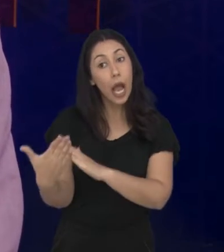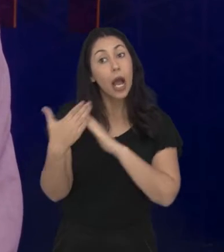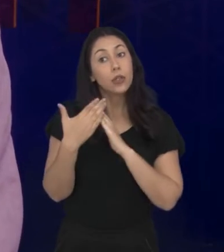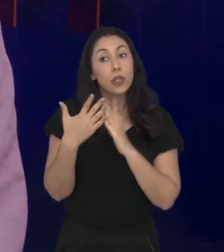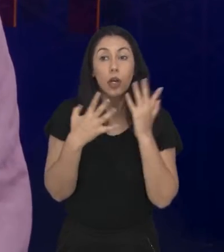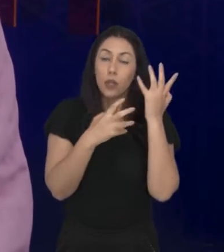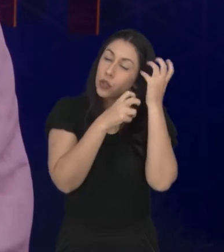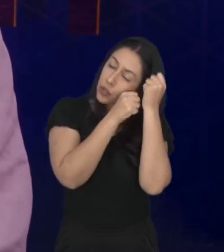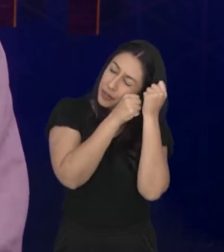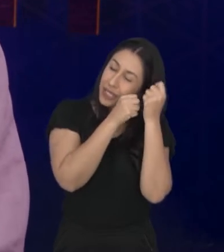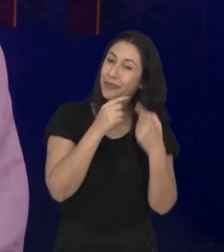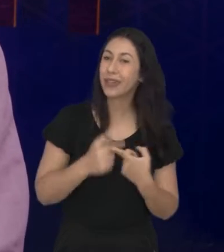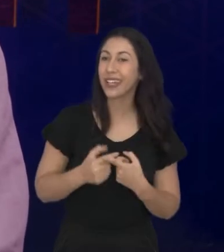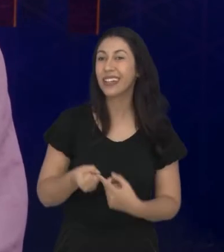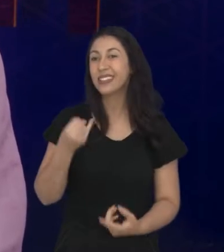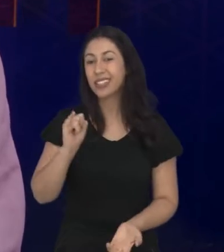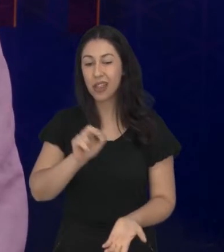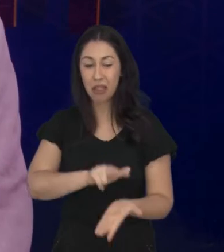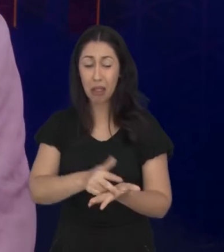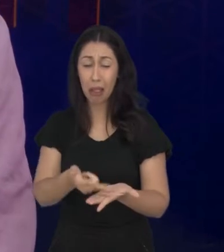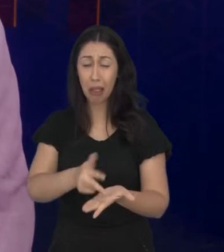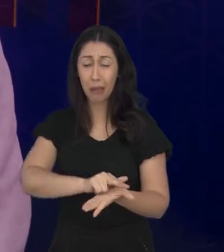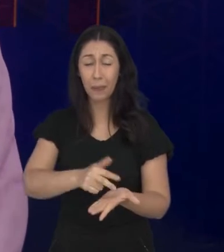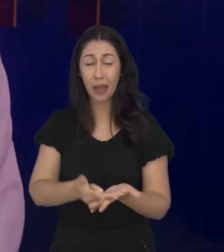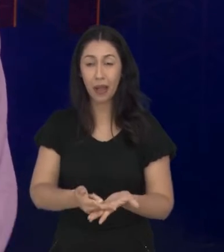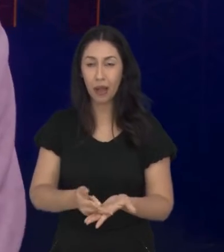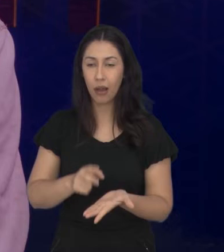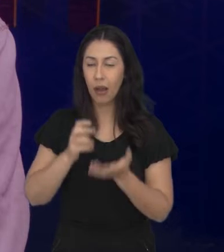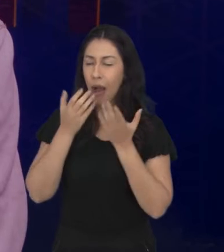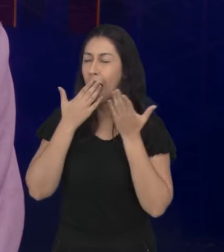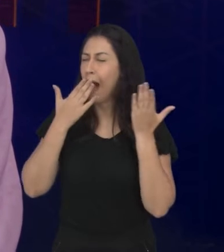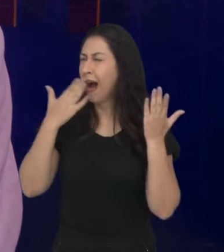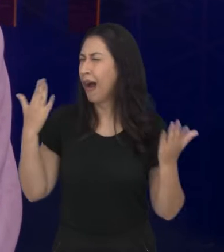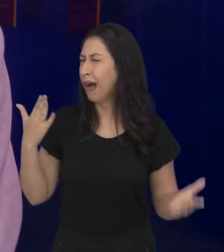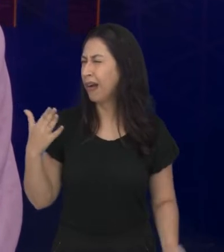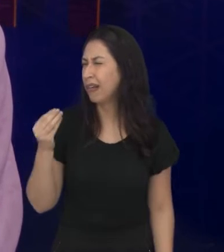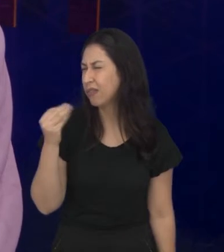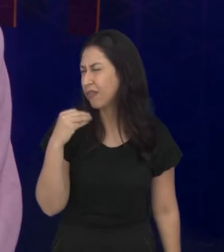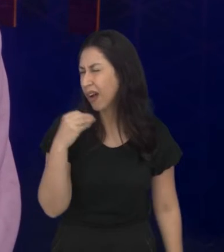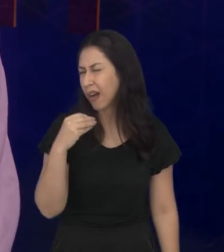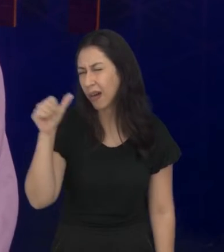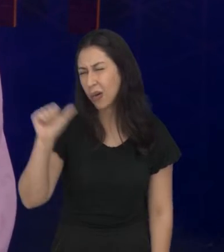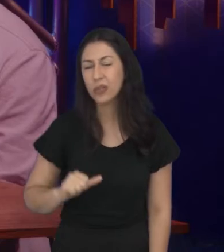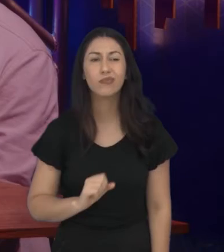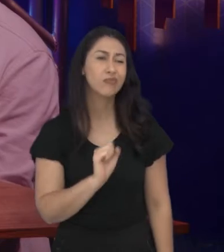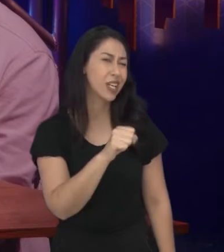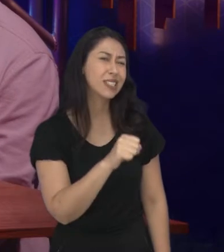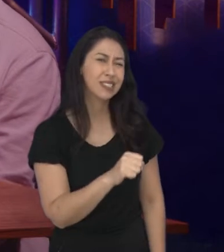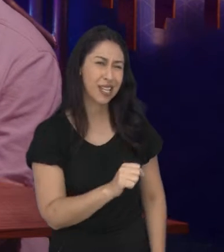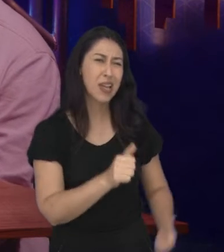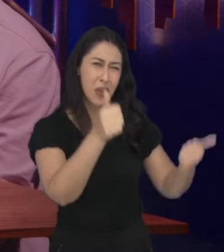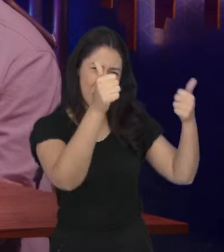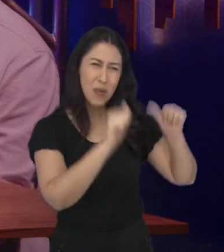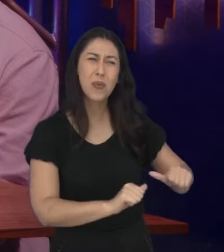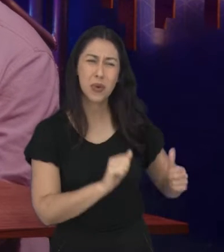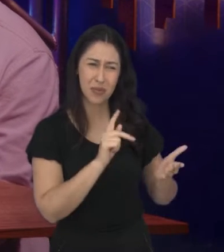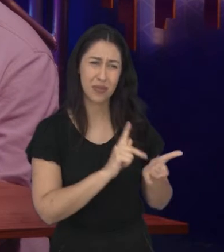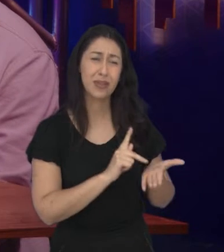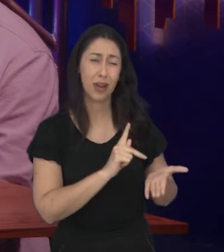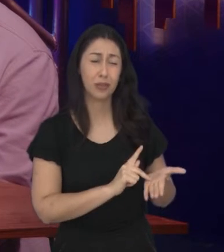dormir bem, e se a gente não dorme bem, no outro dia a gente tá um bagaço. Se a gente não dorme bem, nada funciona bem, né? Nada